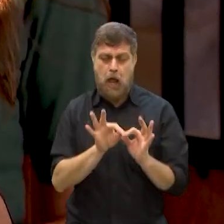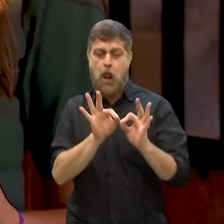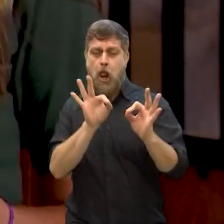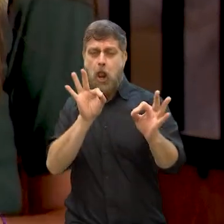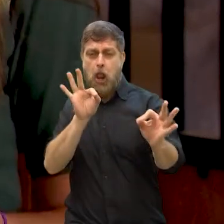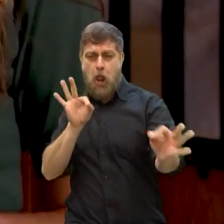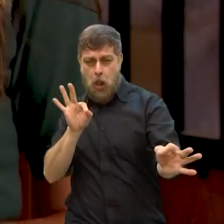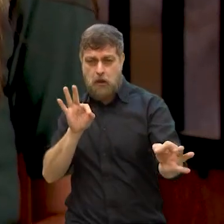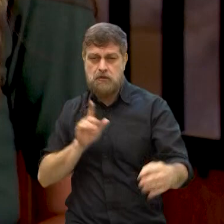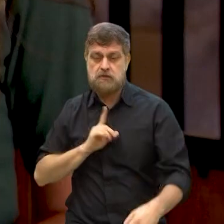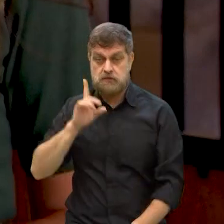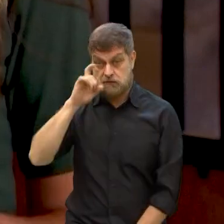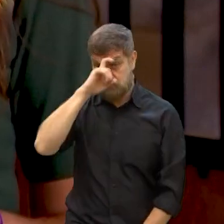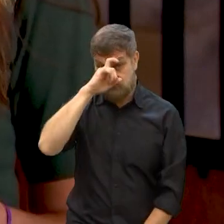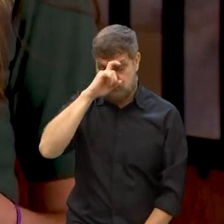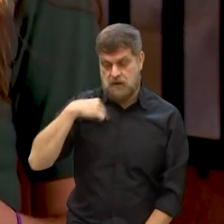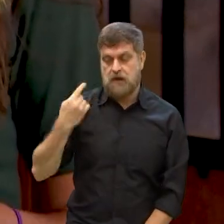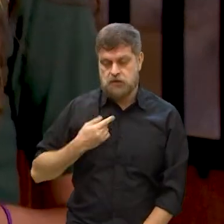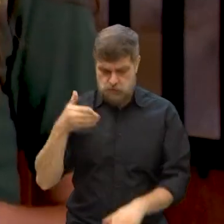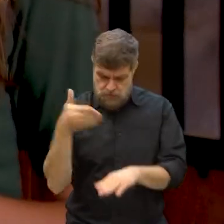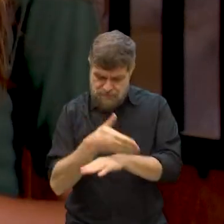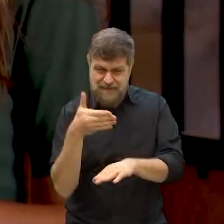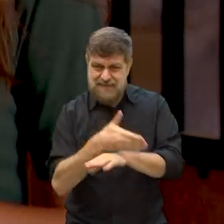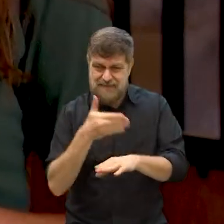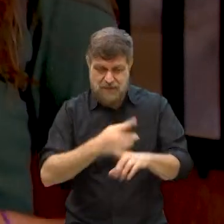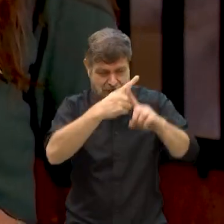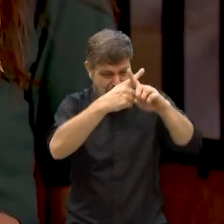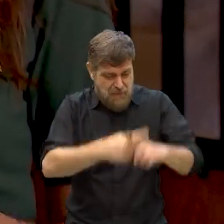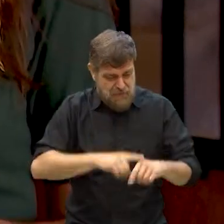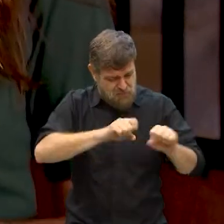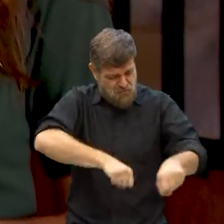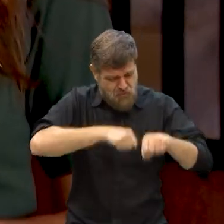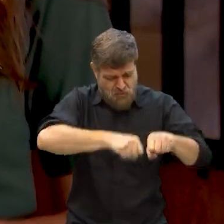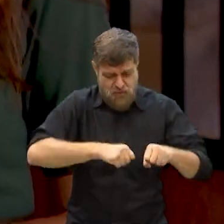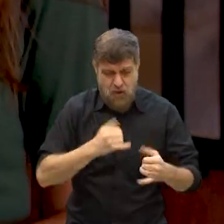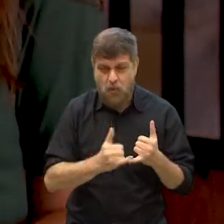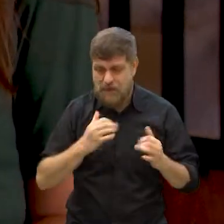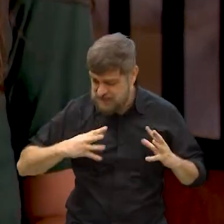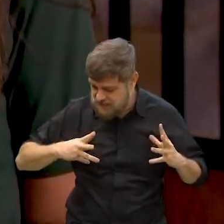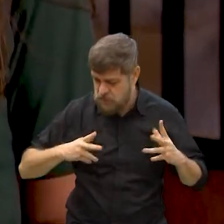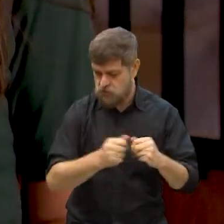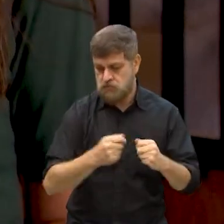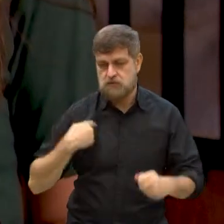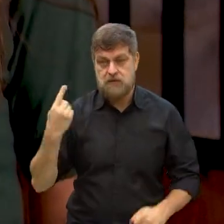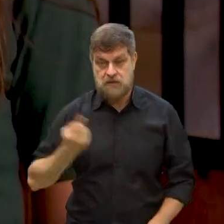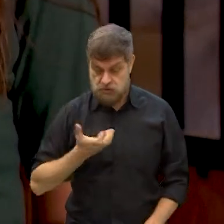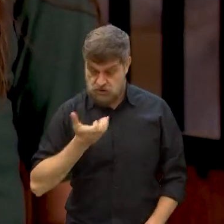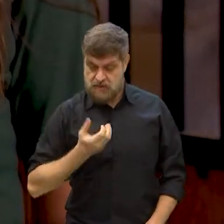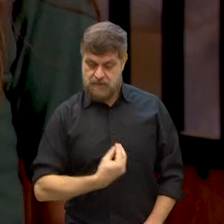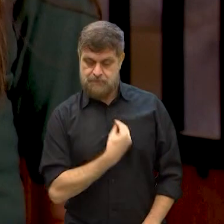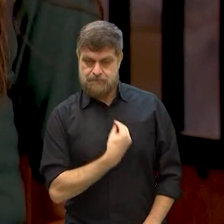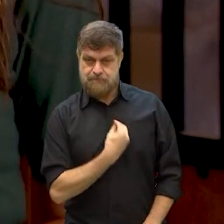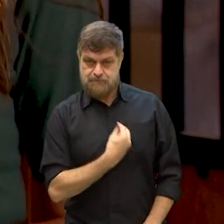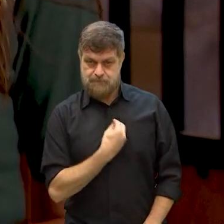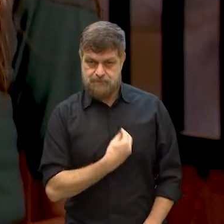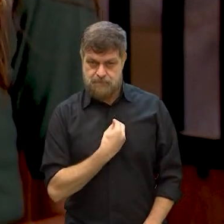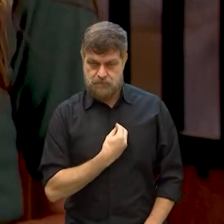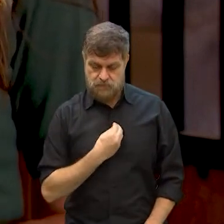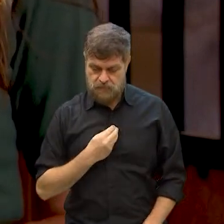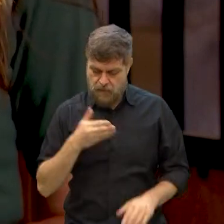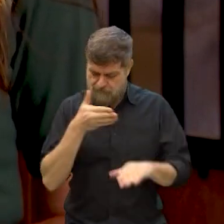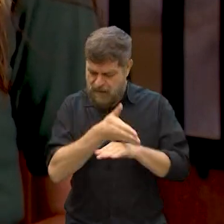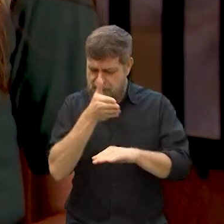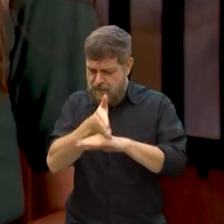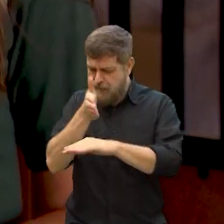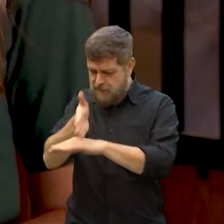isso dificulta um pouco. Mas a gente acaba indo para praticamente todas as provas, porque como tem pouco, a gente tenta sempre prestigiar